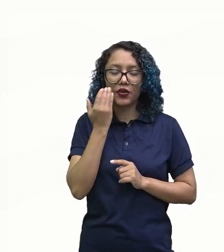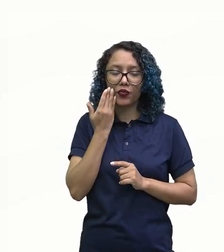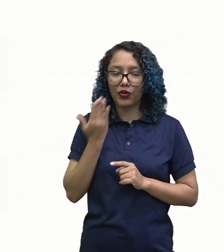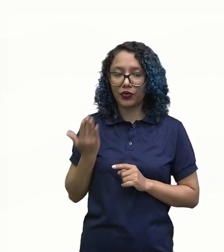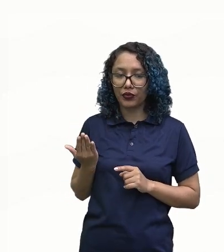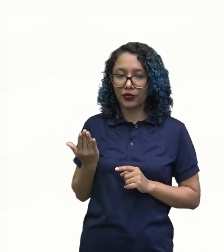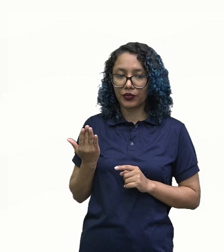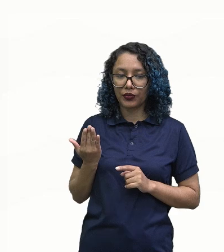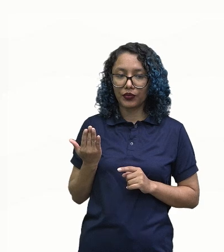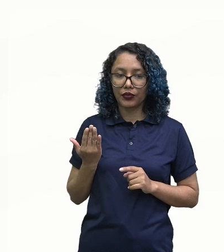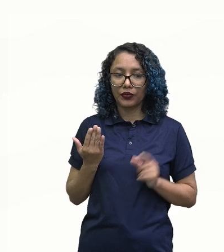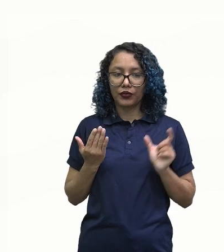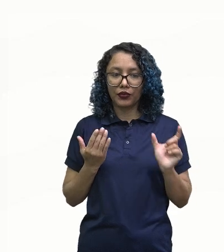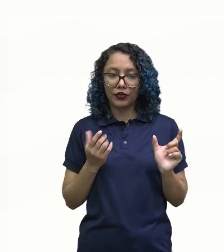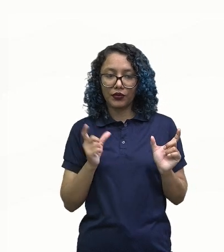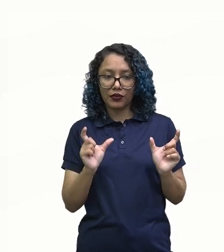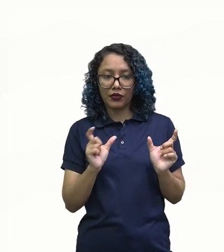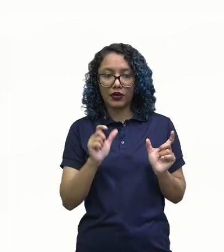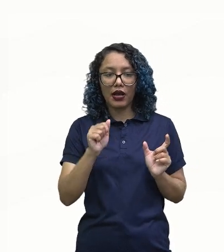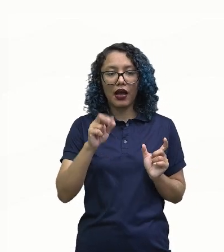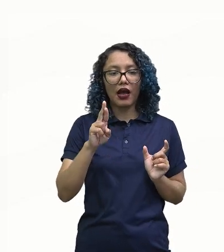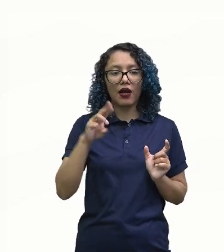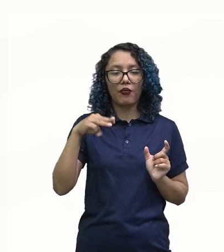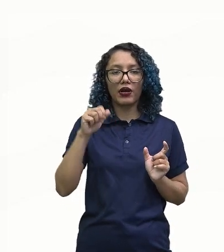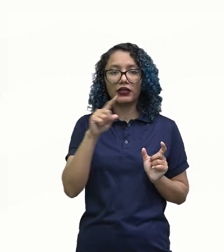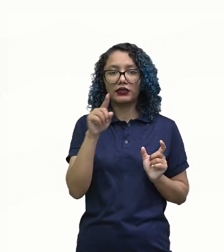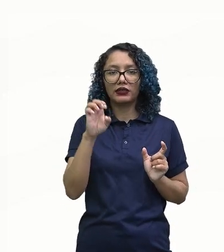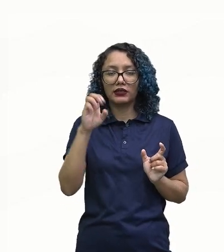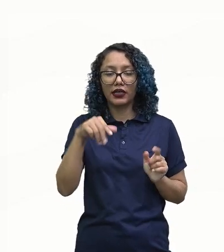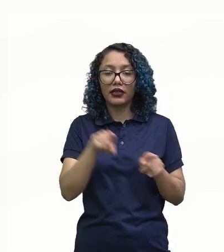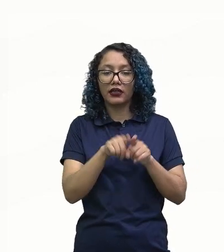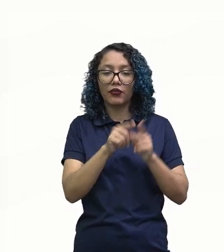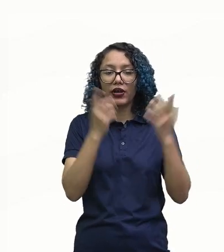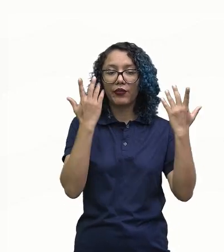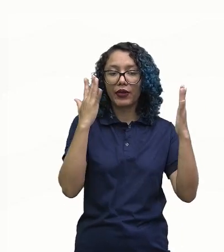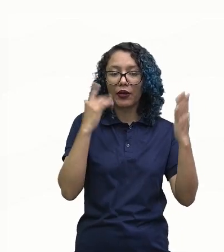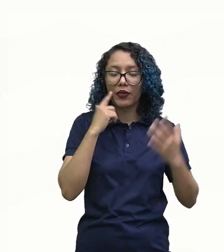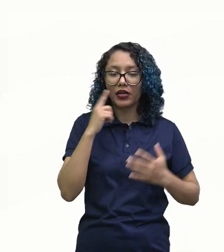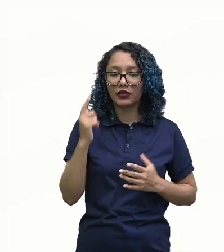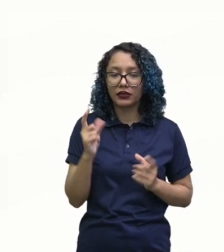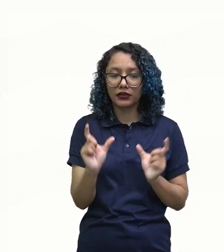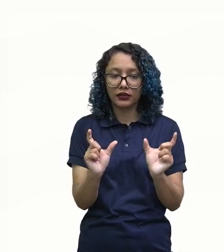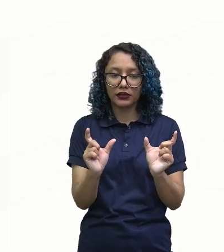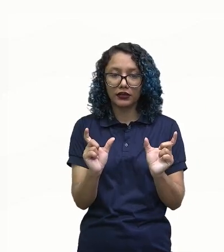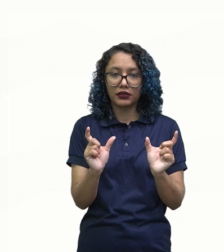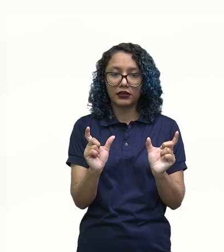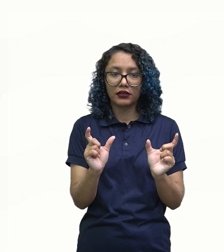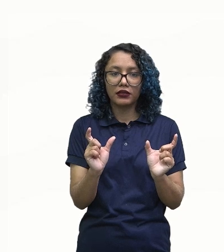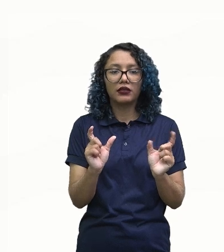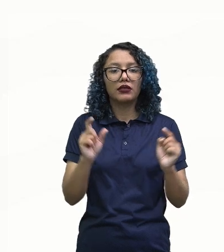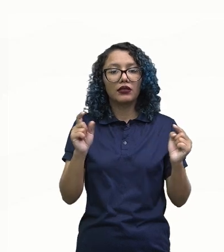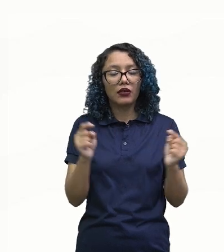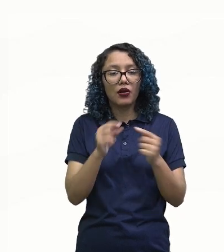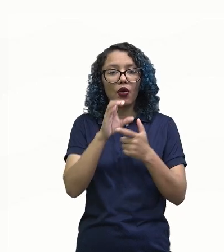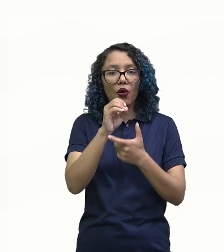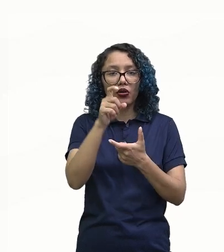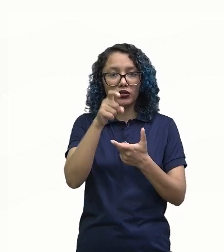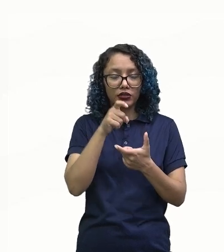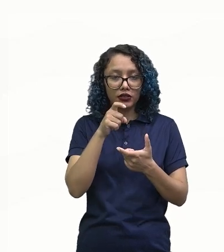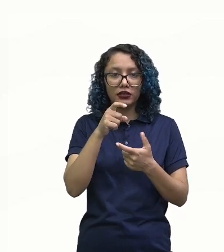parabéns. Perceberam? Então, as oxítonas serão